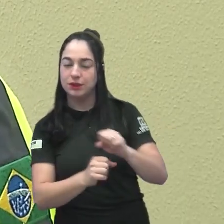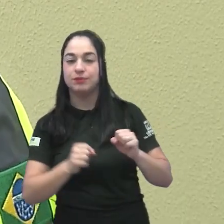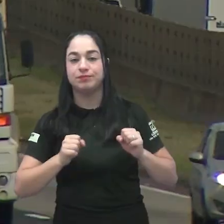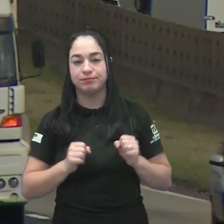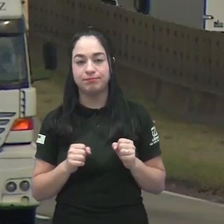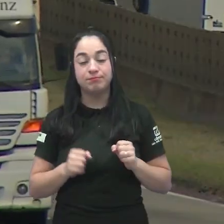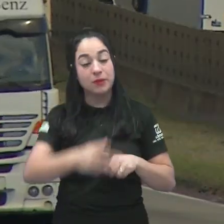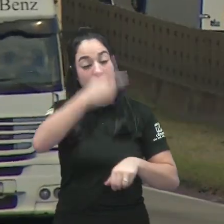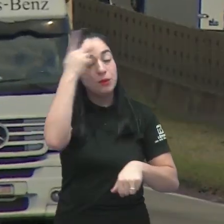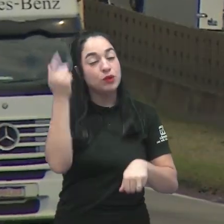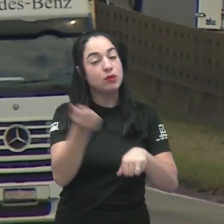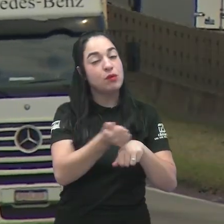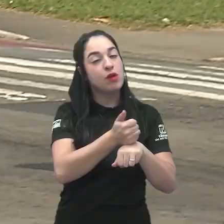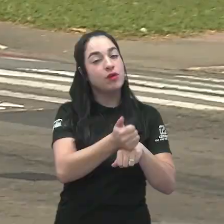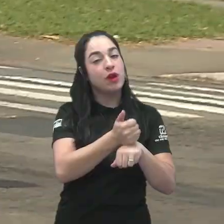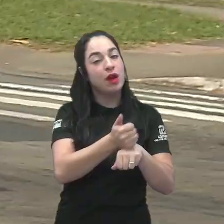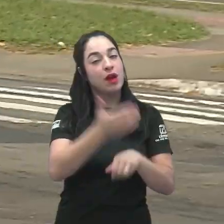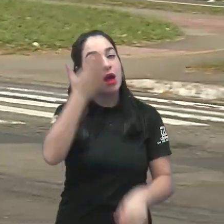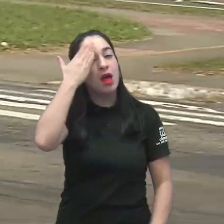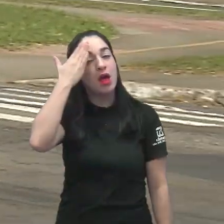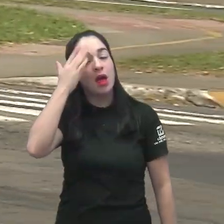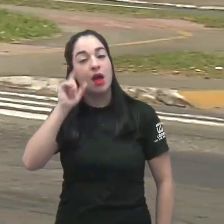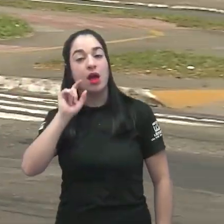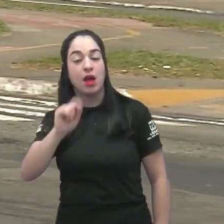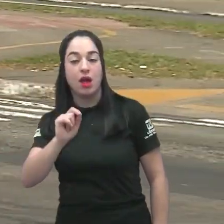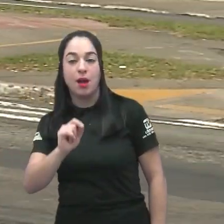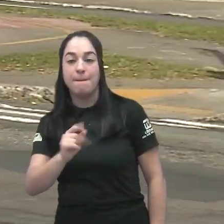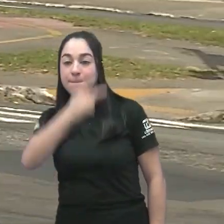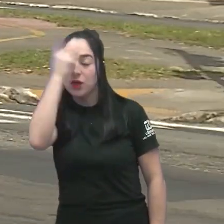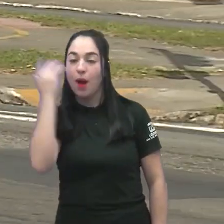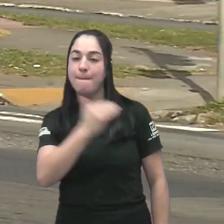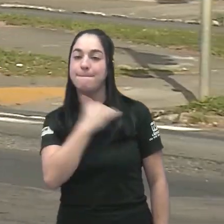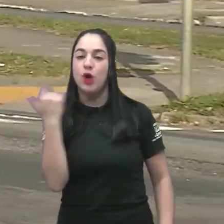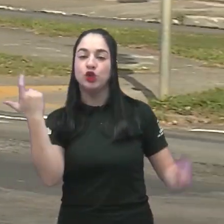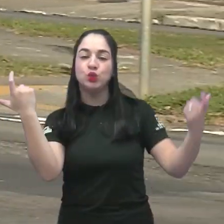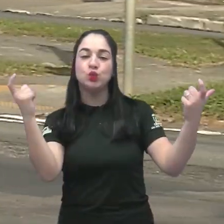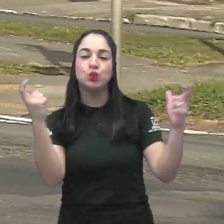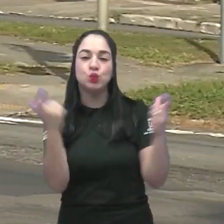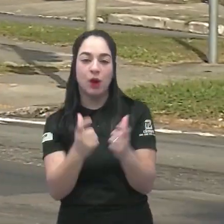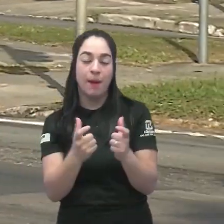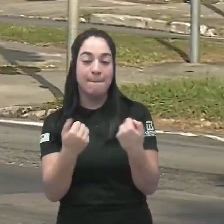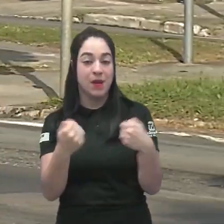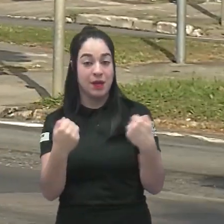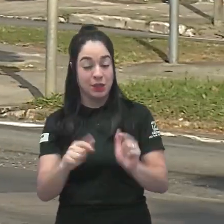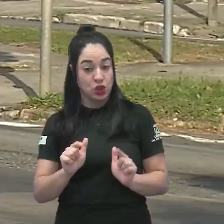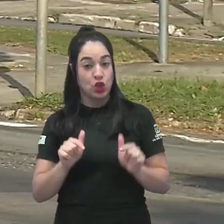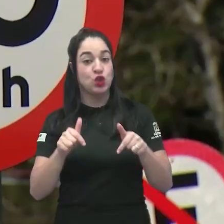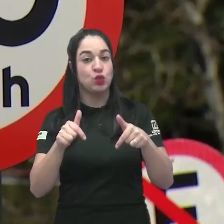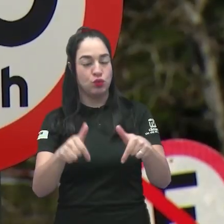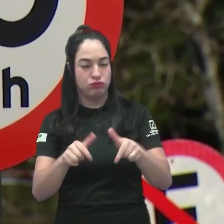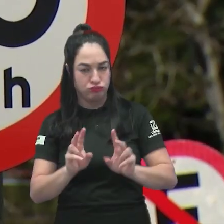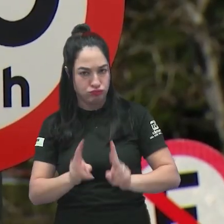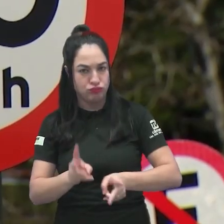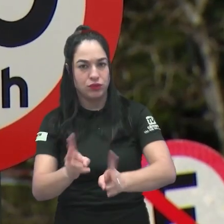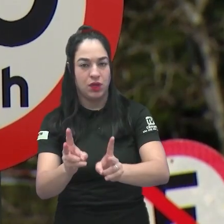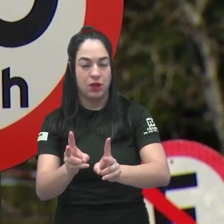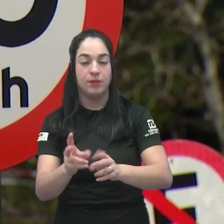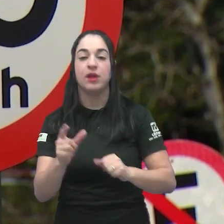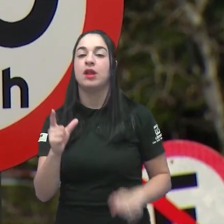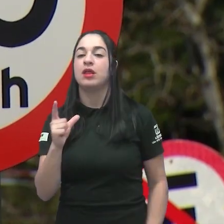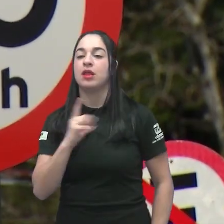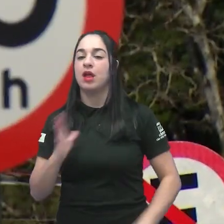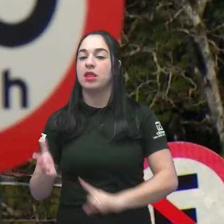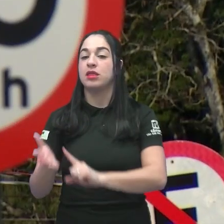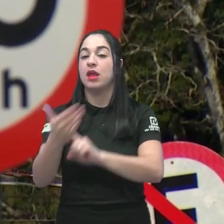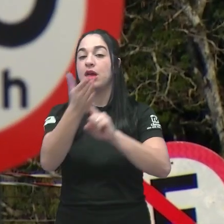faz a mudança. Para especialistas, reduzir as mortes no trânsito exige ações permanentes. O uso da tecnologia